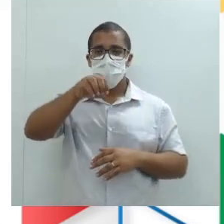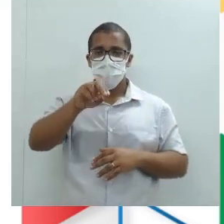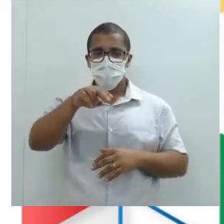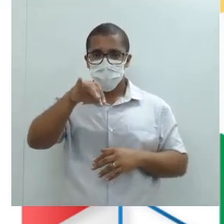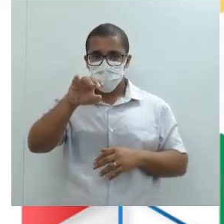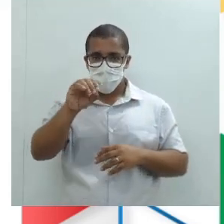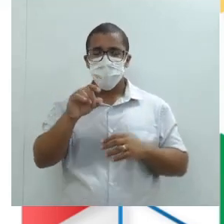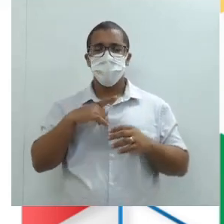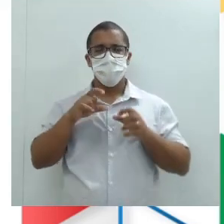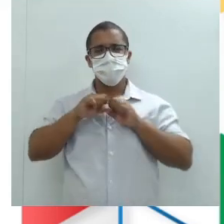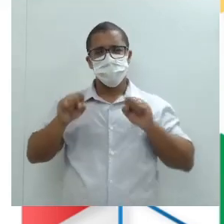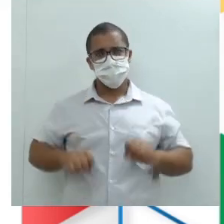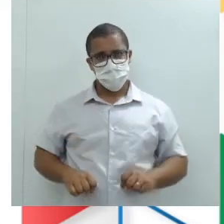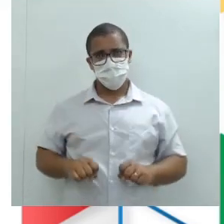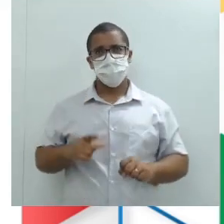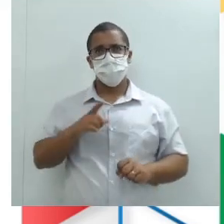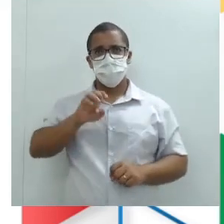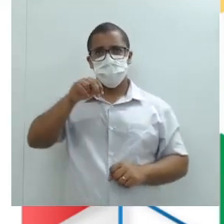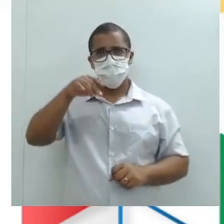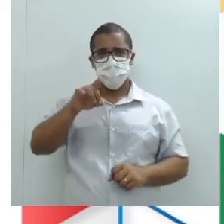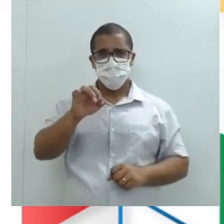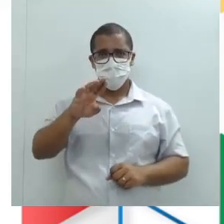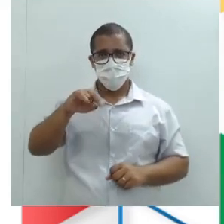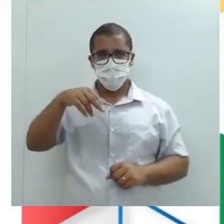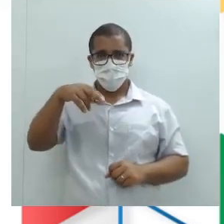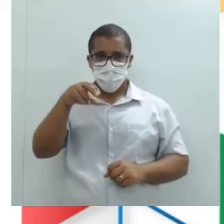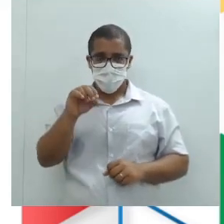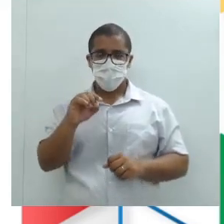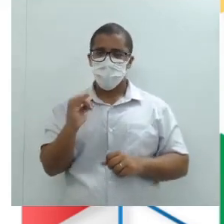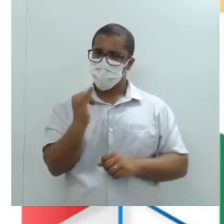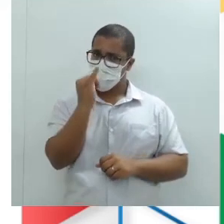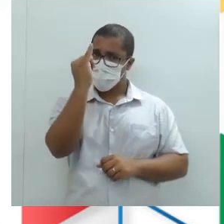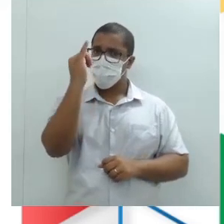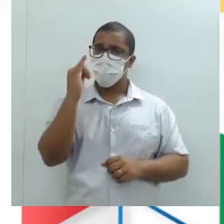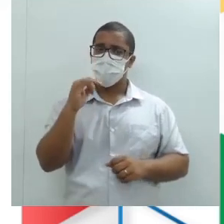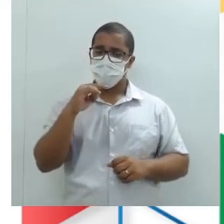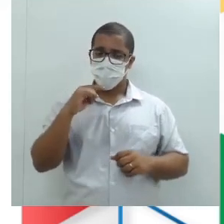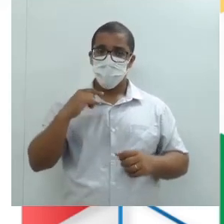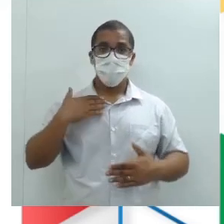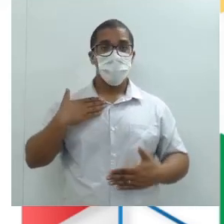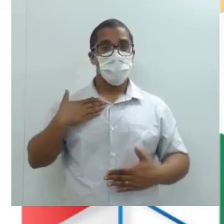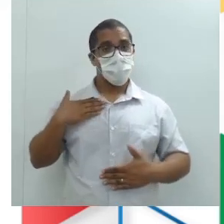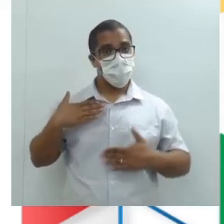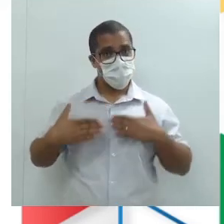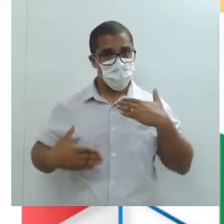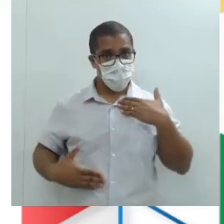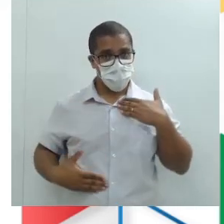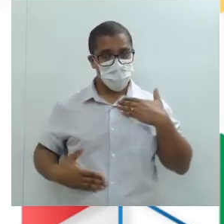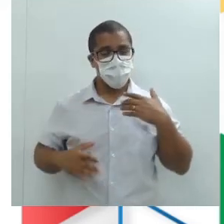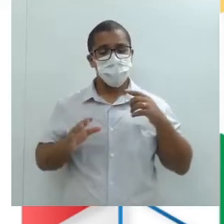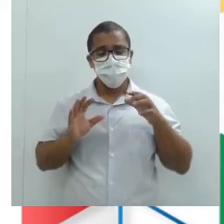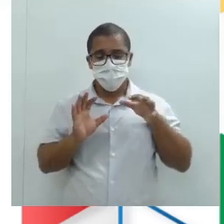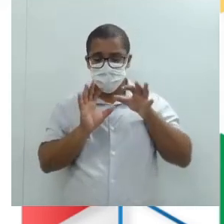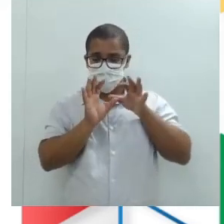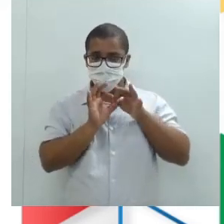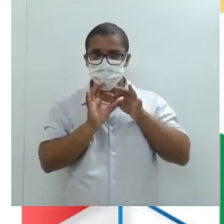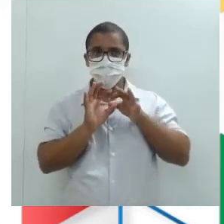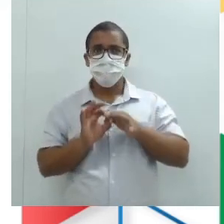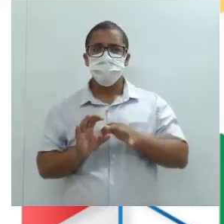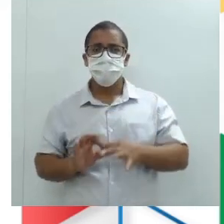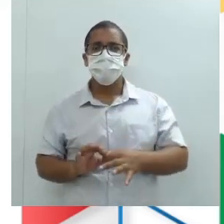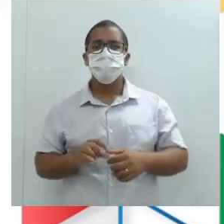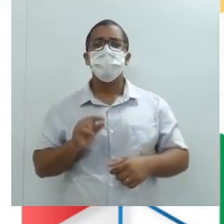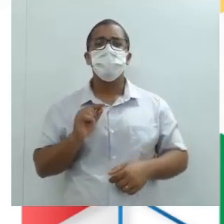sistema endócrino e são extremamente importantes para o organismo, estando relacionado ali, por